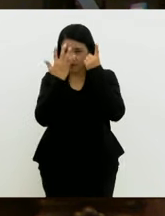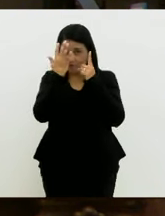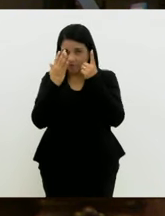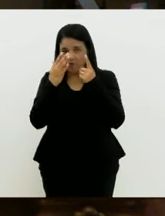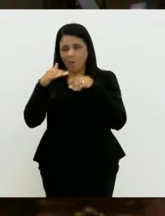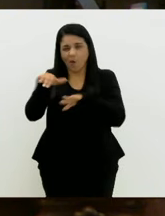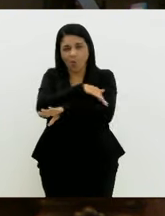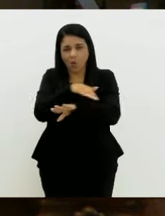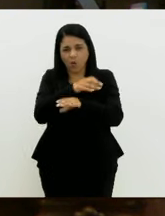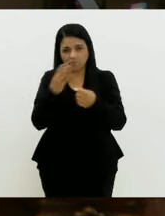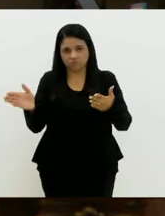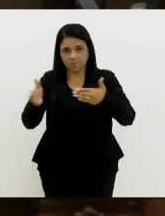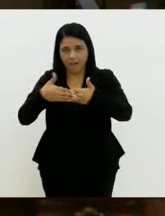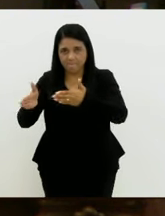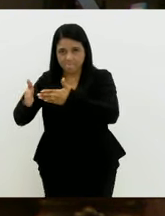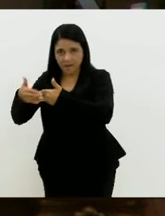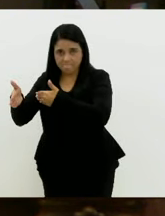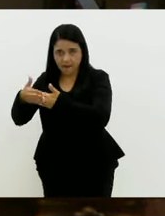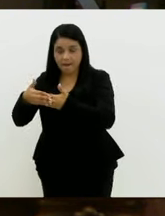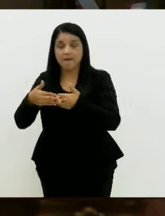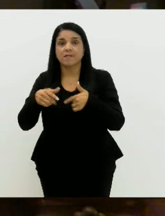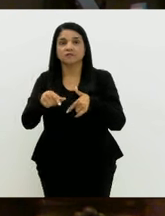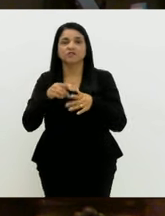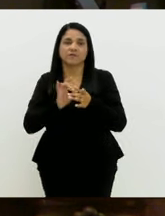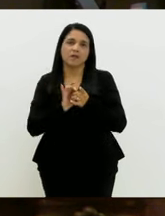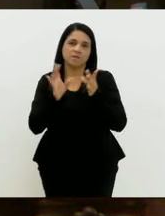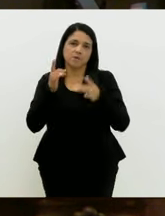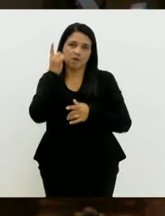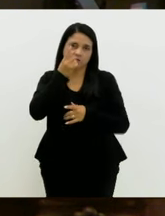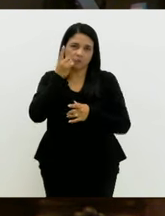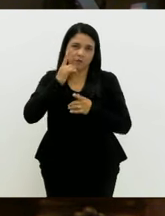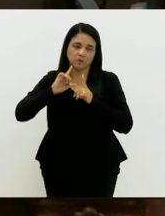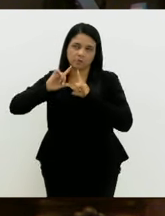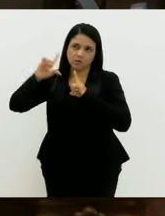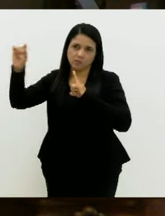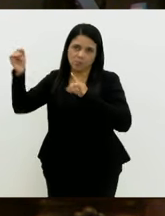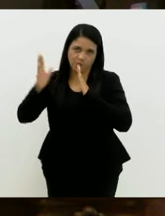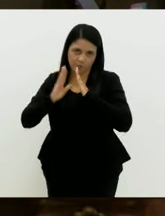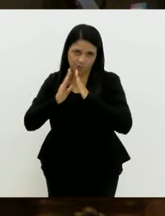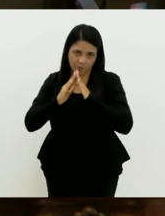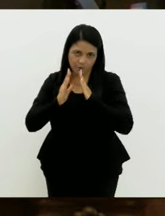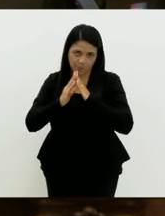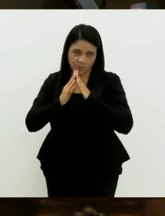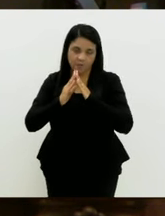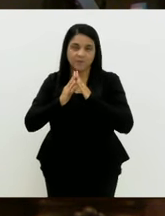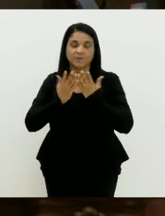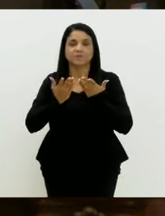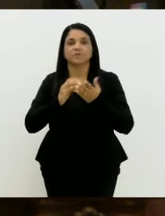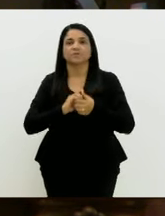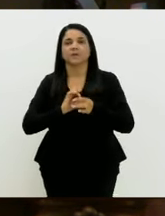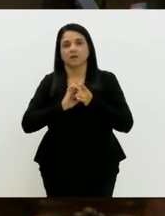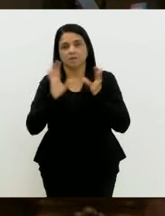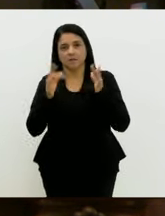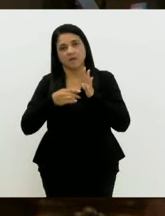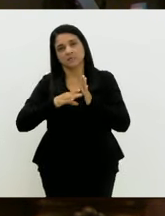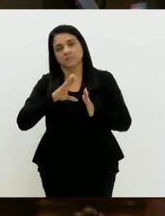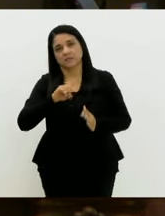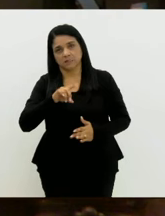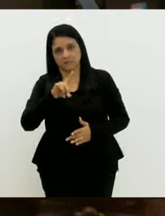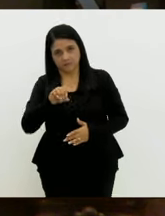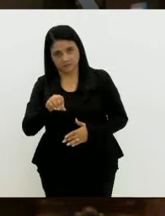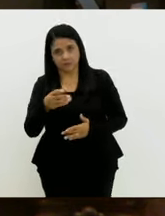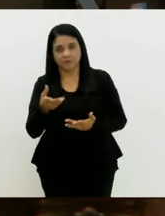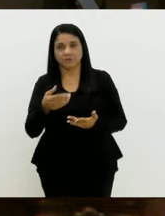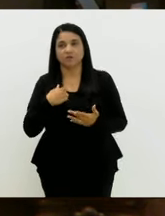em função da gente já liberar os deputados que moram mais distantes, sul fluminense, norte e noroeste. Tá? Deputado